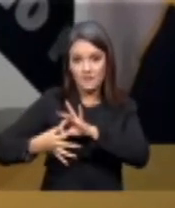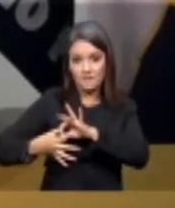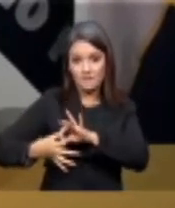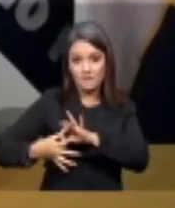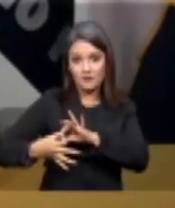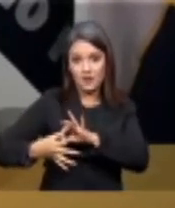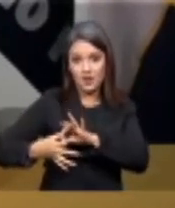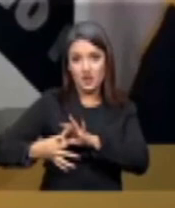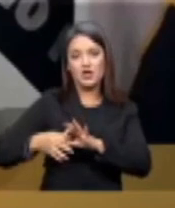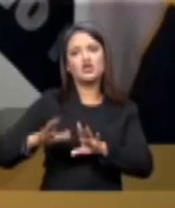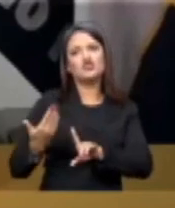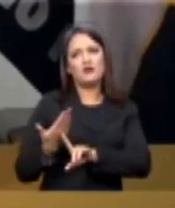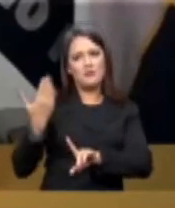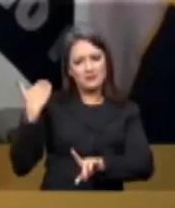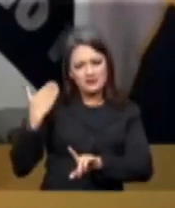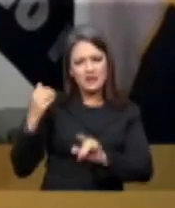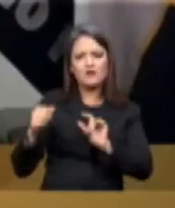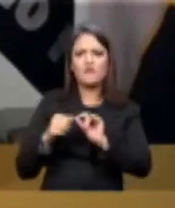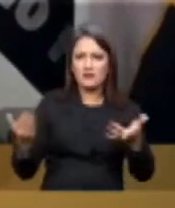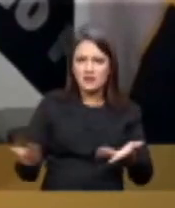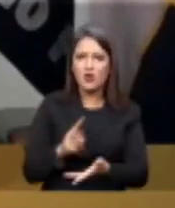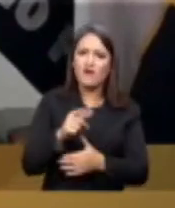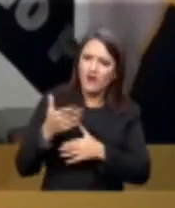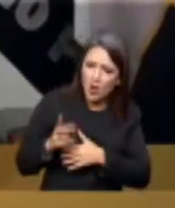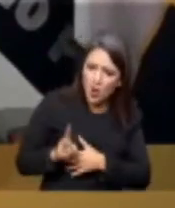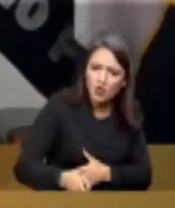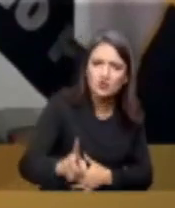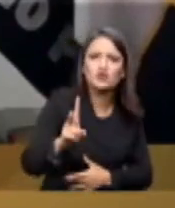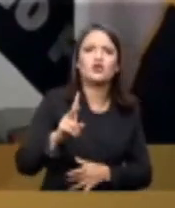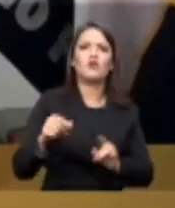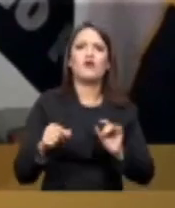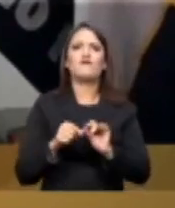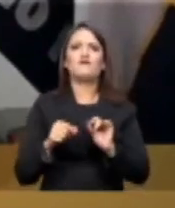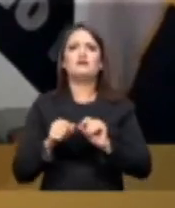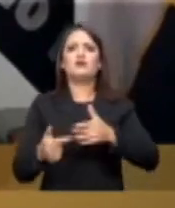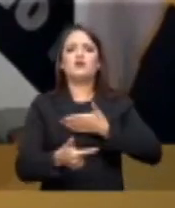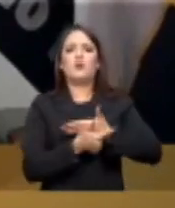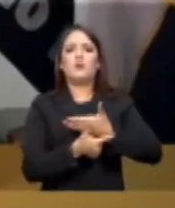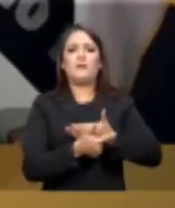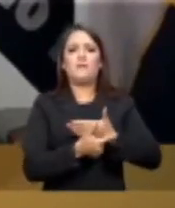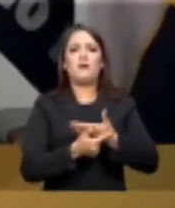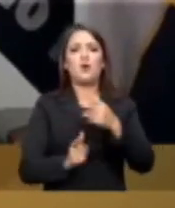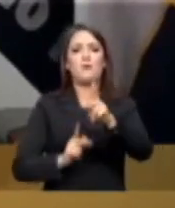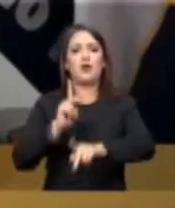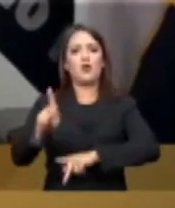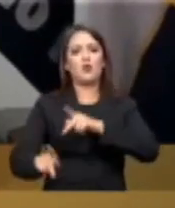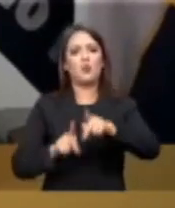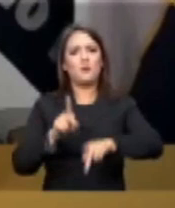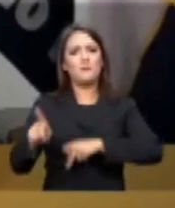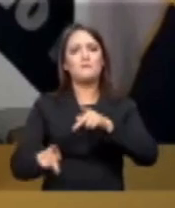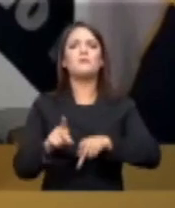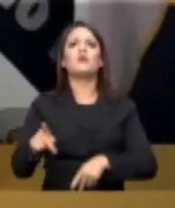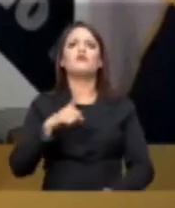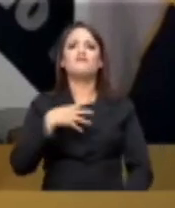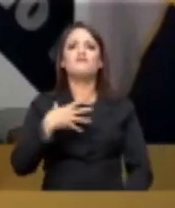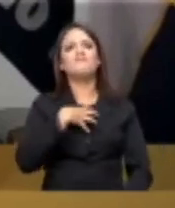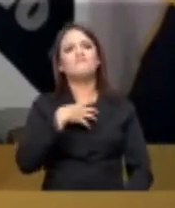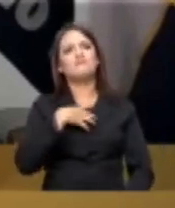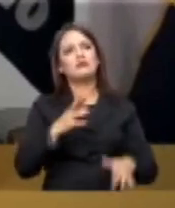faz e tem feito a sua parte para que o povo livremente outorgue poder de